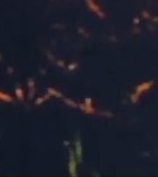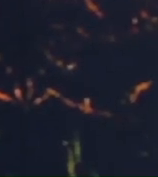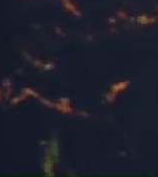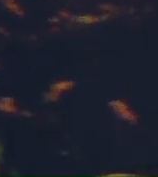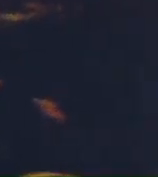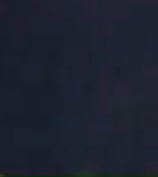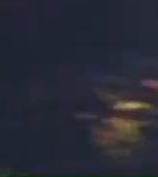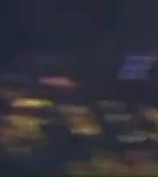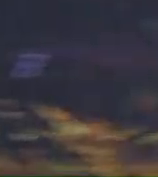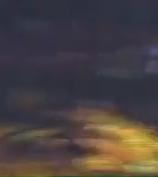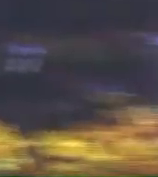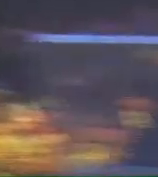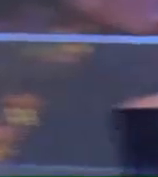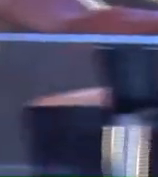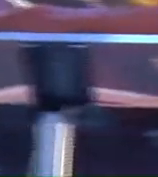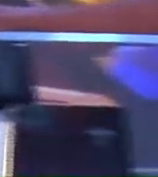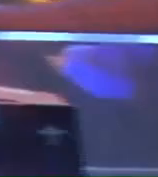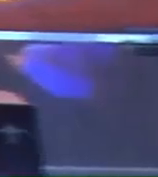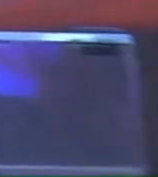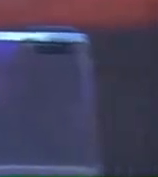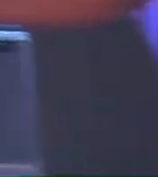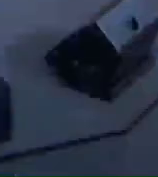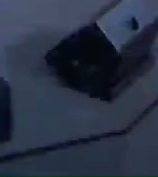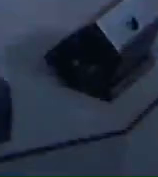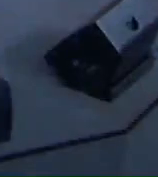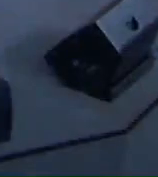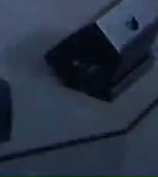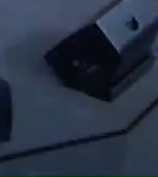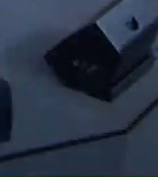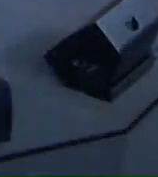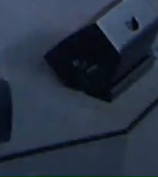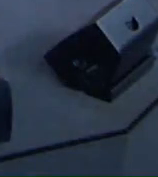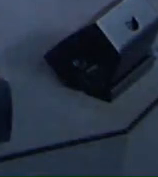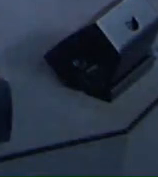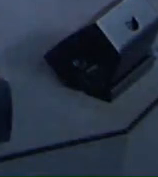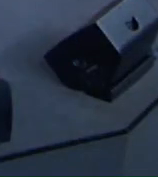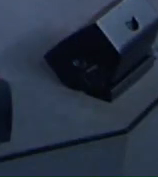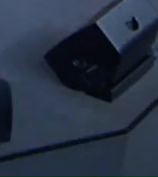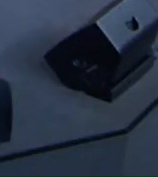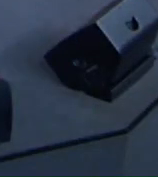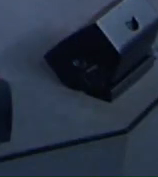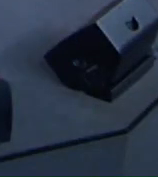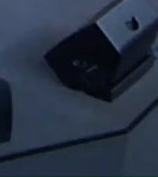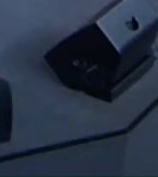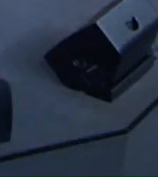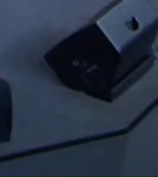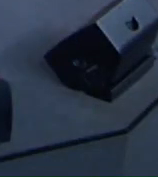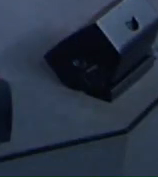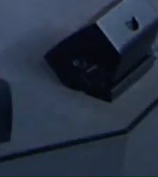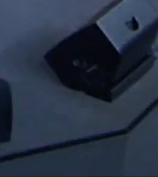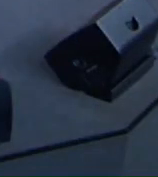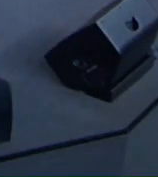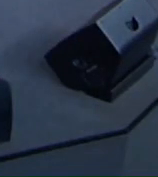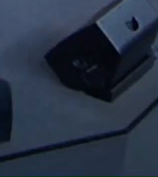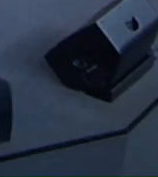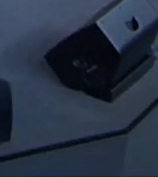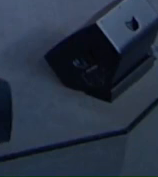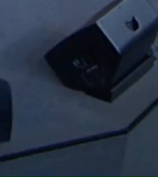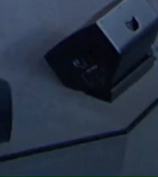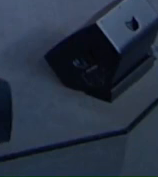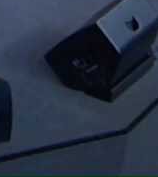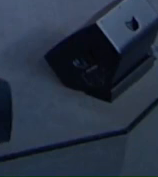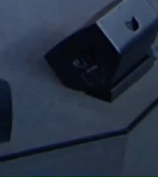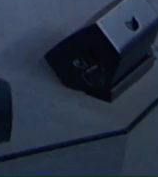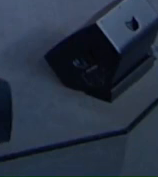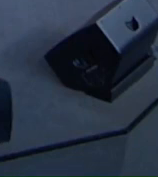Não sabe falar. Está faltando equilíbrio. Quer ver uma outra coisa que às vezes está faltando em nós? Lê. Lê coisas